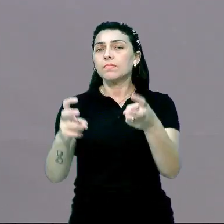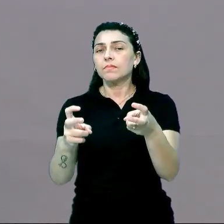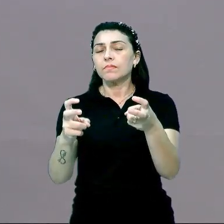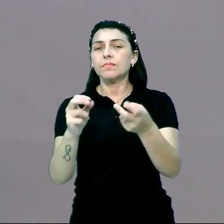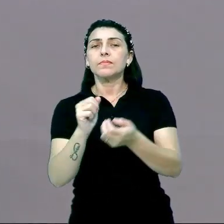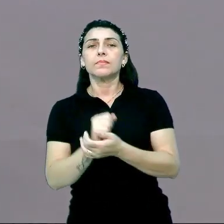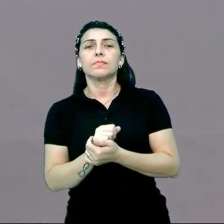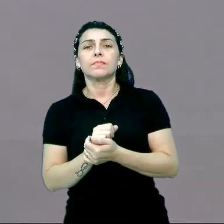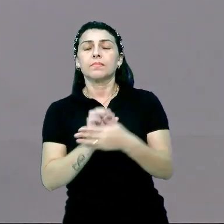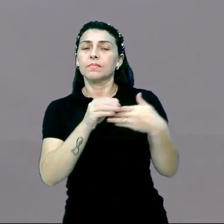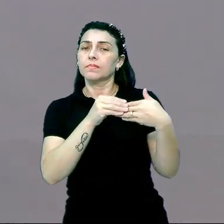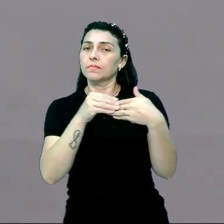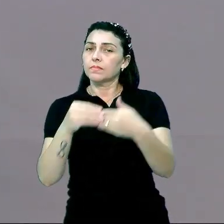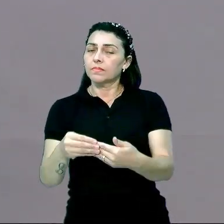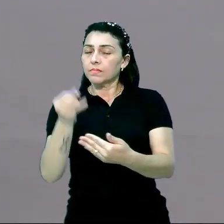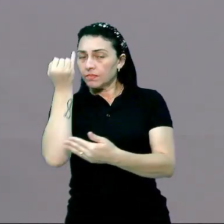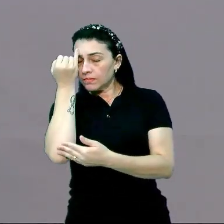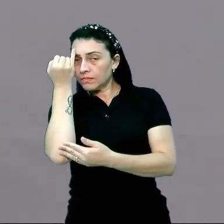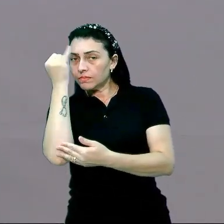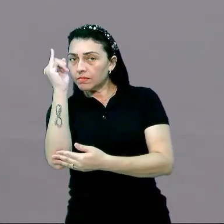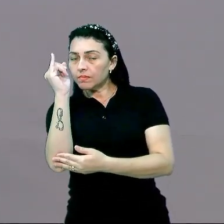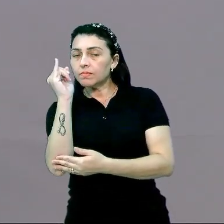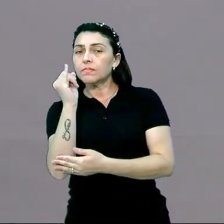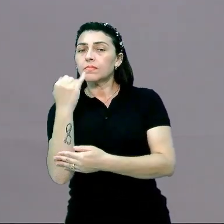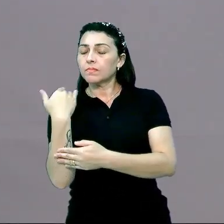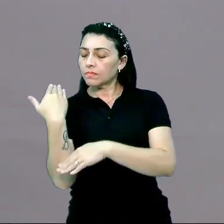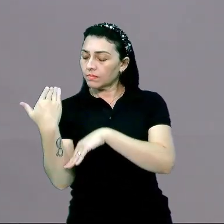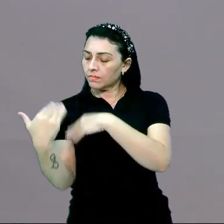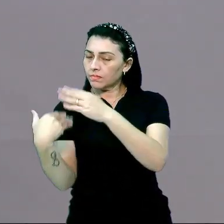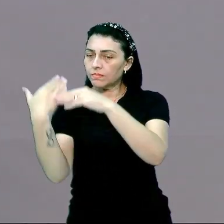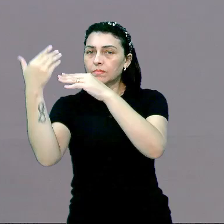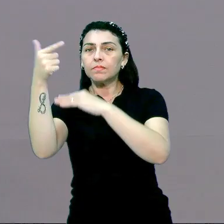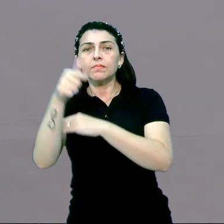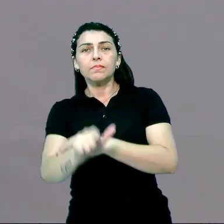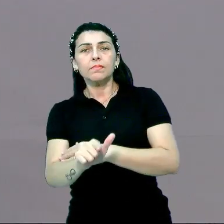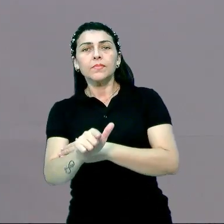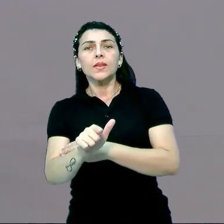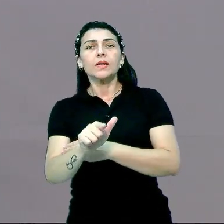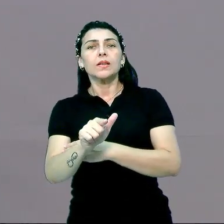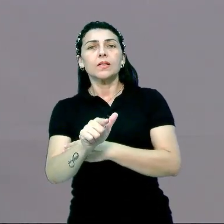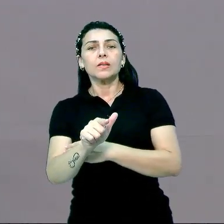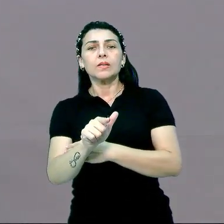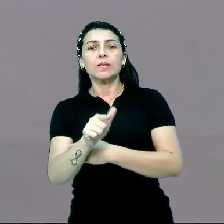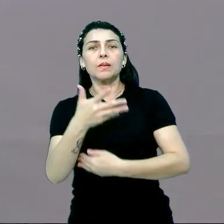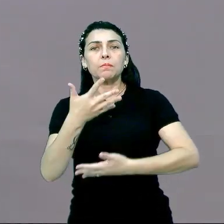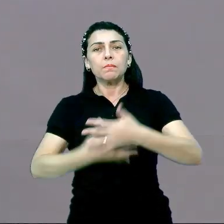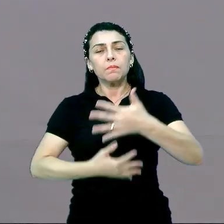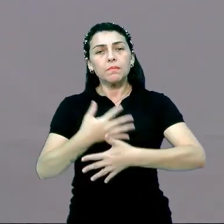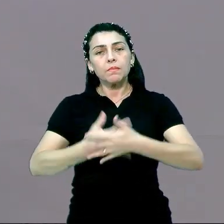e aí traz a ideia dos desenvolvimentos novamente para não correr o risco de